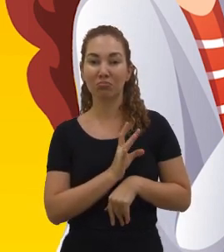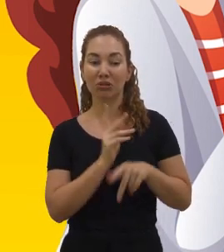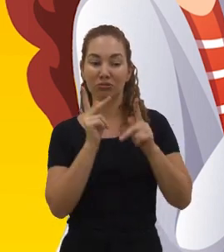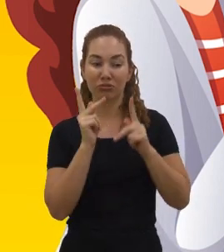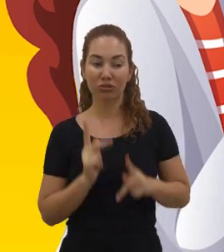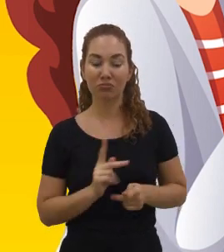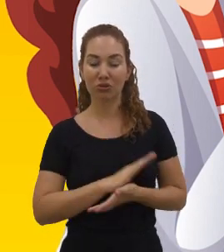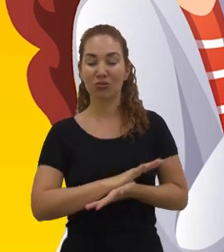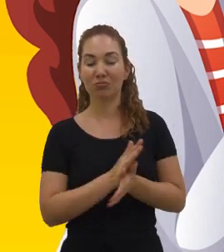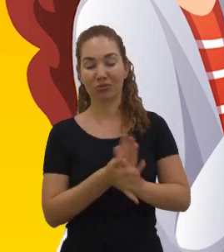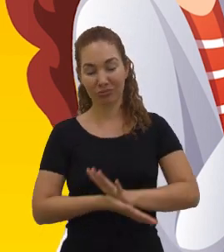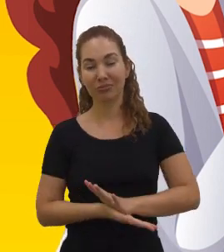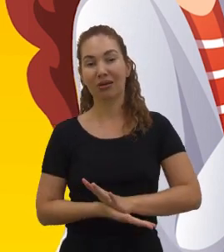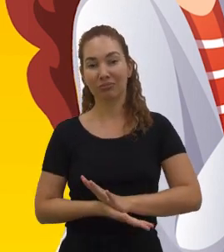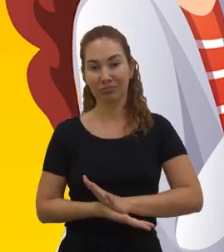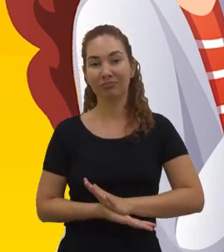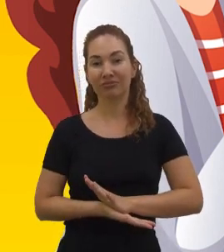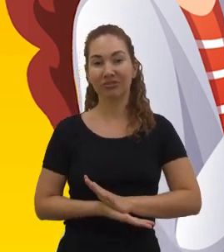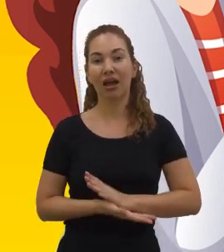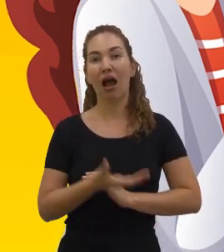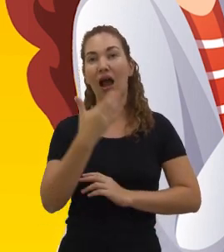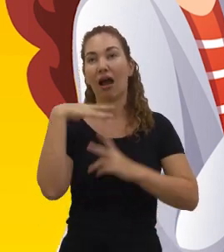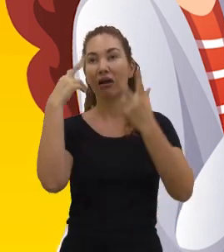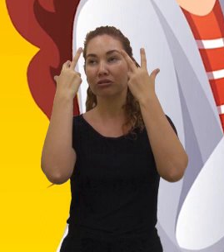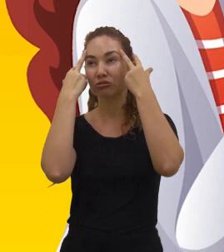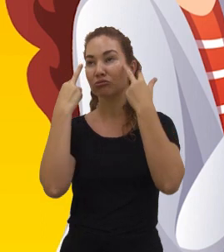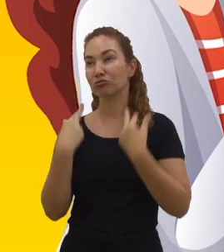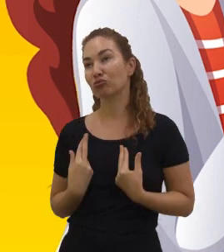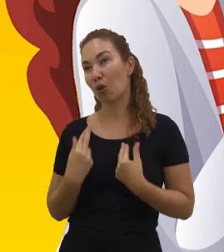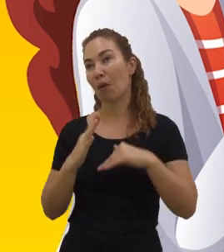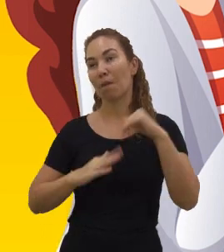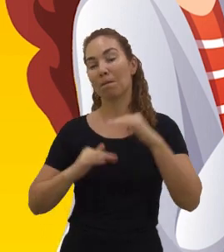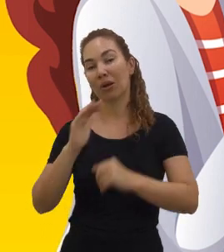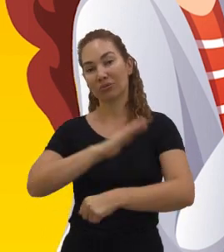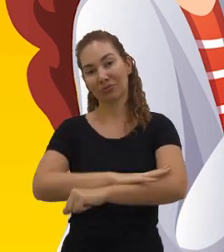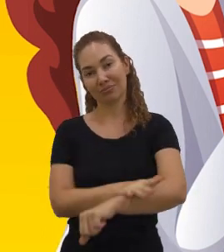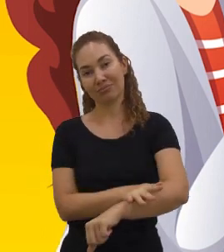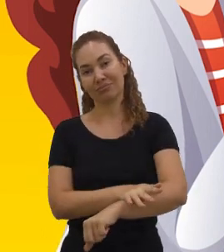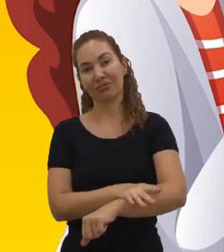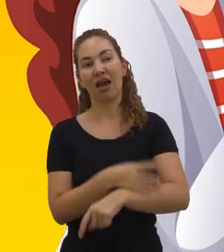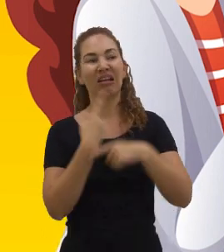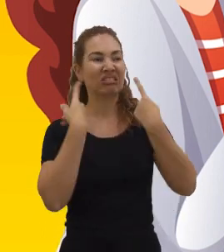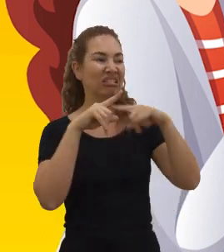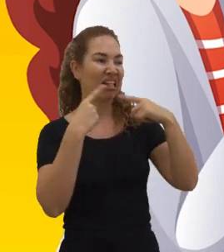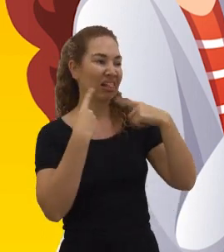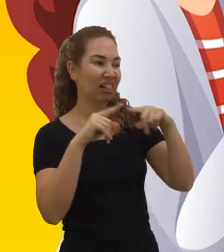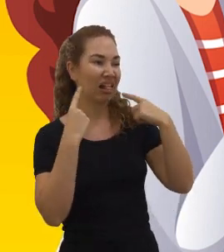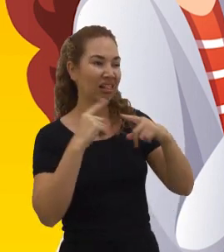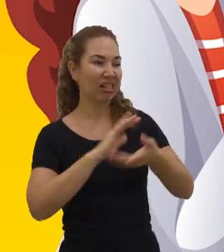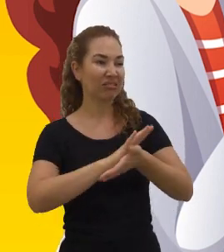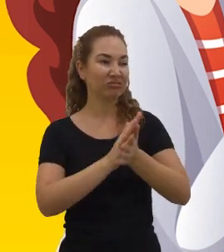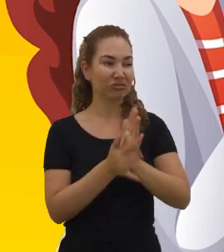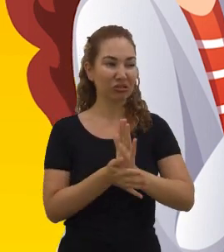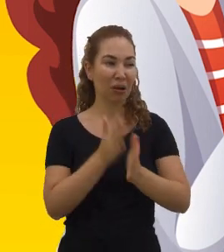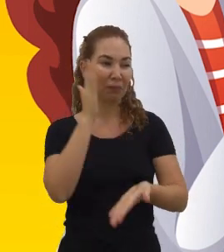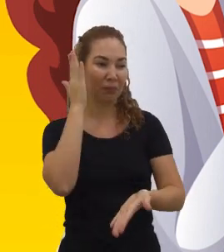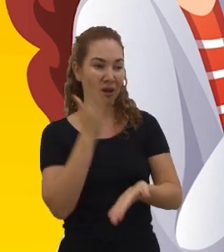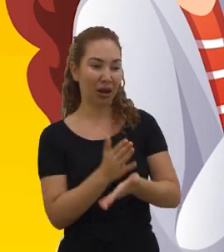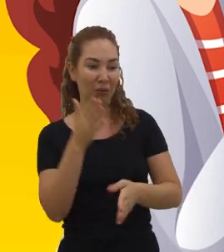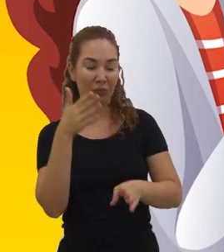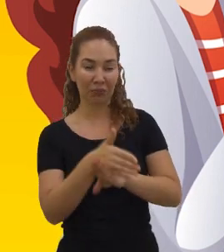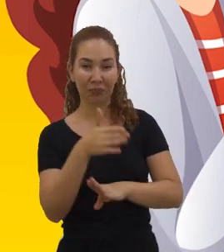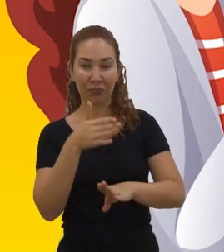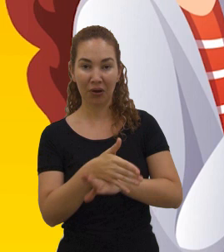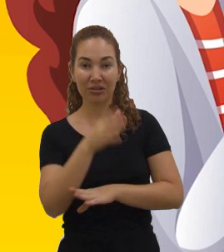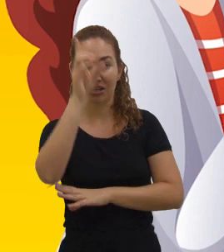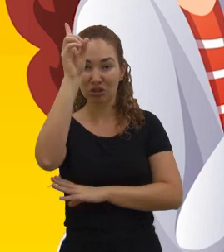pessoas preconceituosas que acham normal práticas racistas. Xingar, discriminar e impedir o acesso